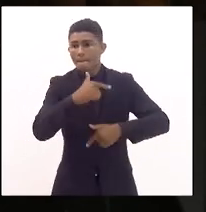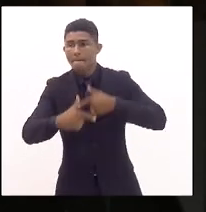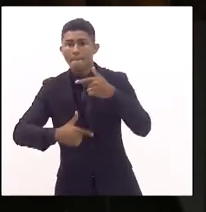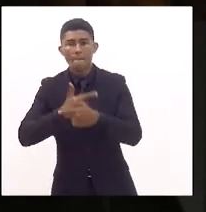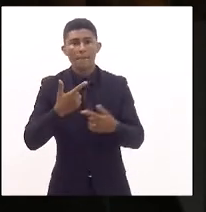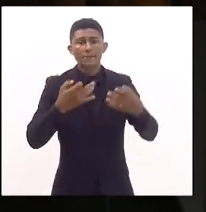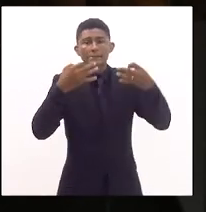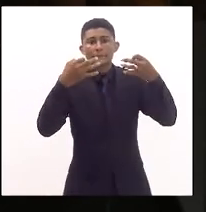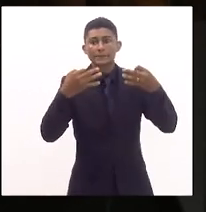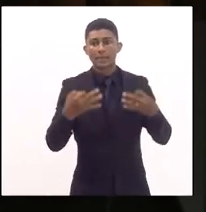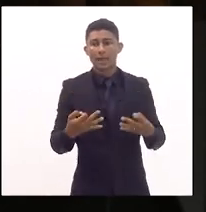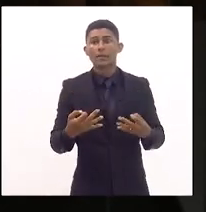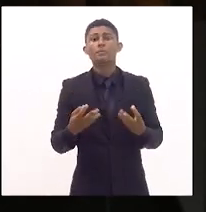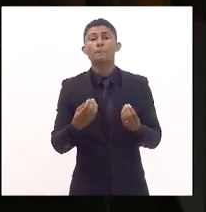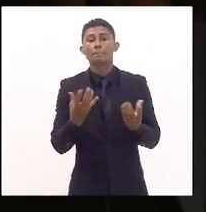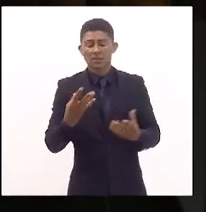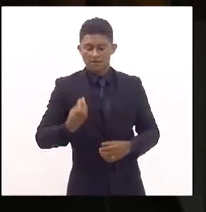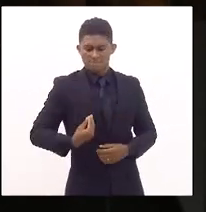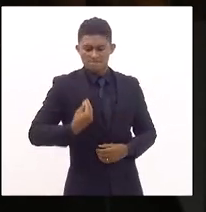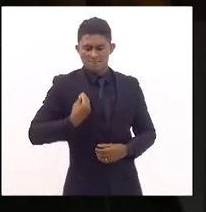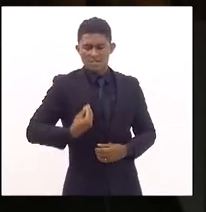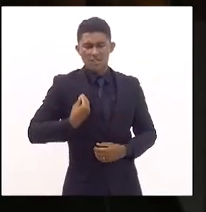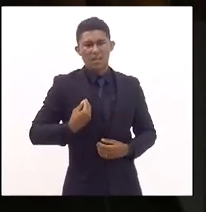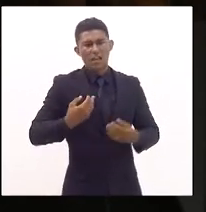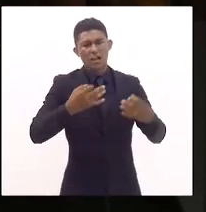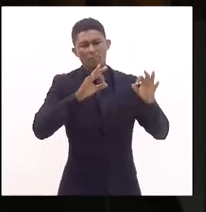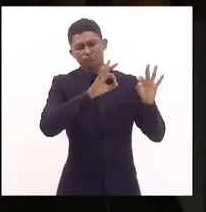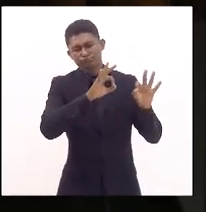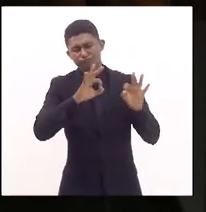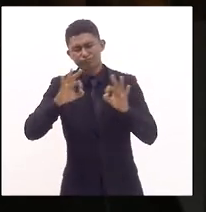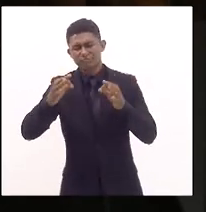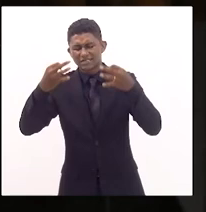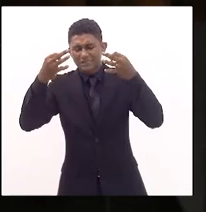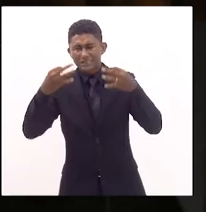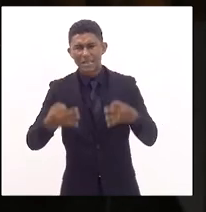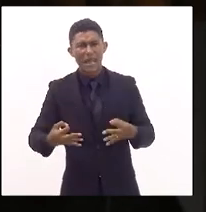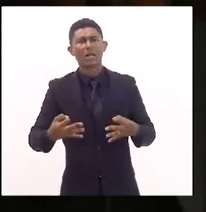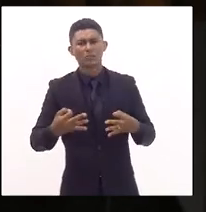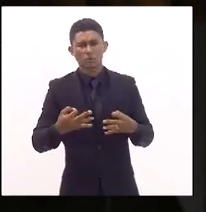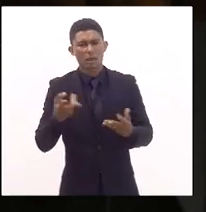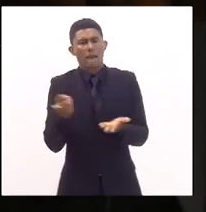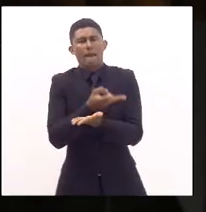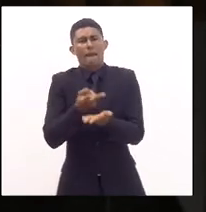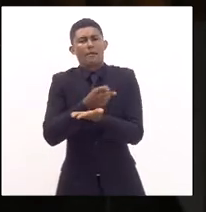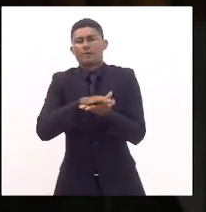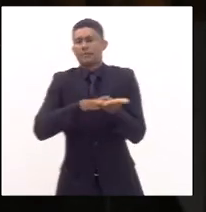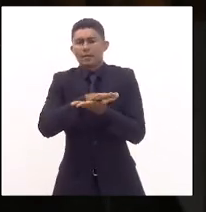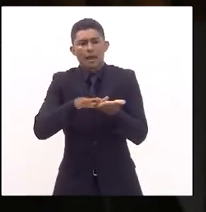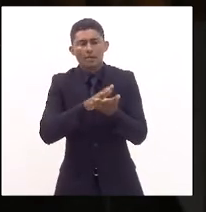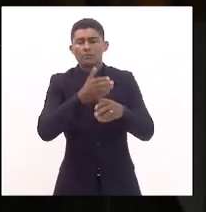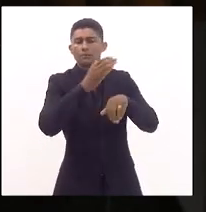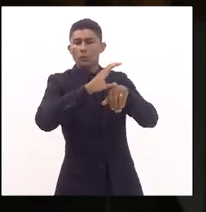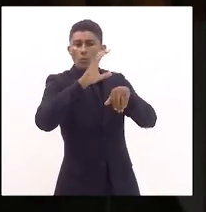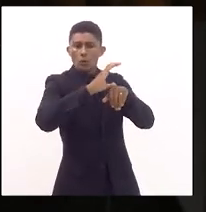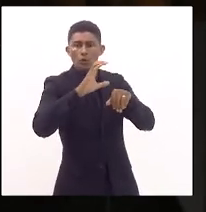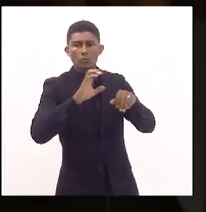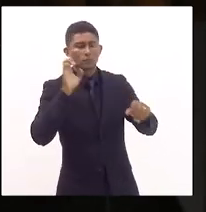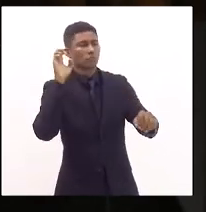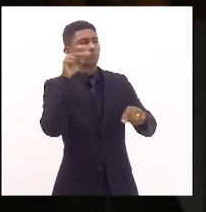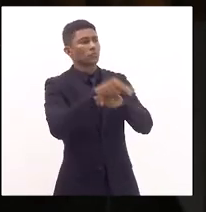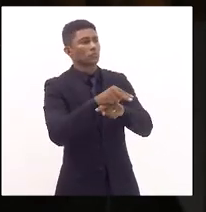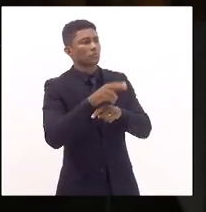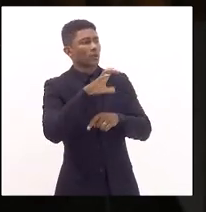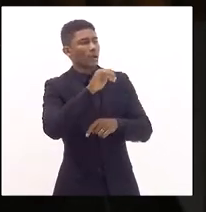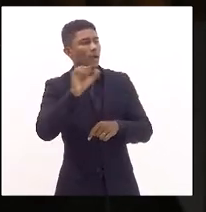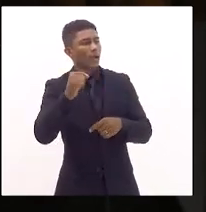corretamente para que tenhamos a nossa vida inibada de qualquer coisa que nos atrapalhe a chegar no curso de aperfeiçoação do